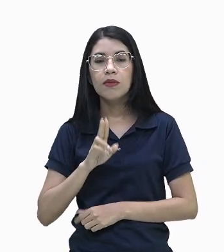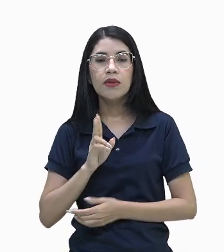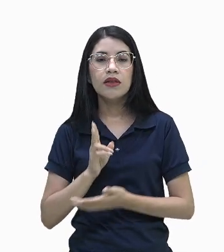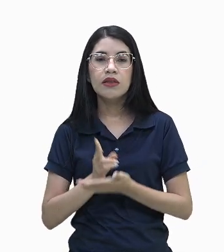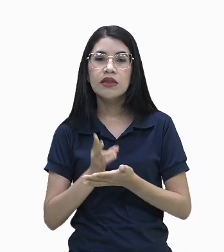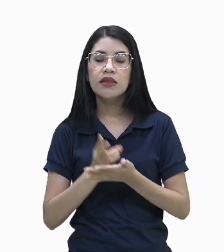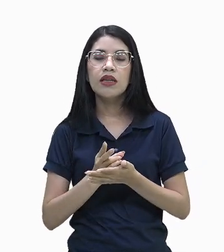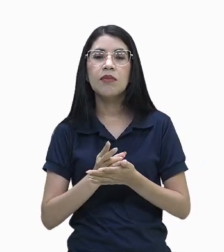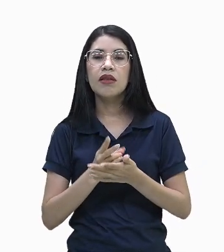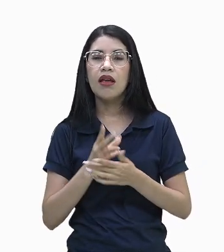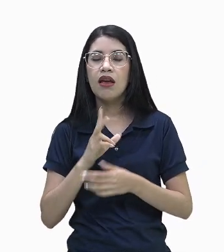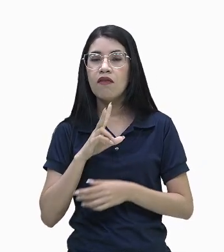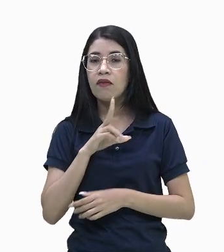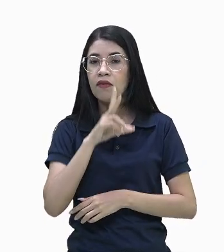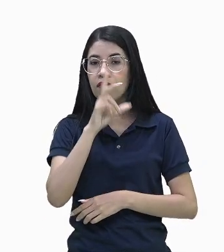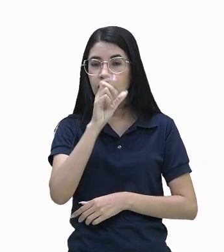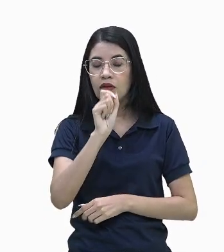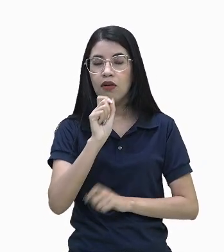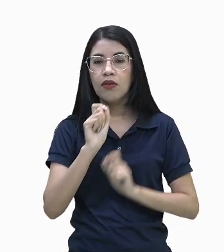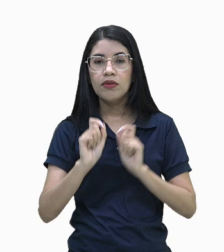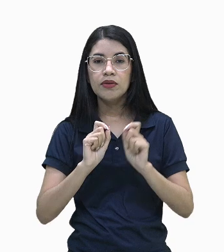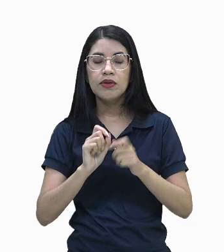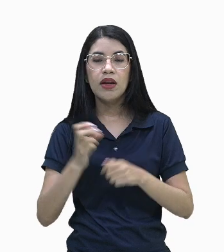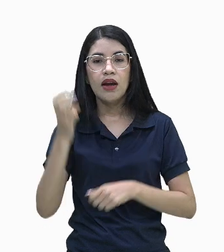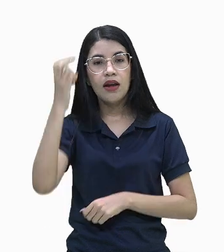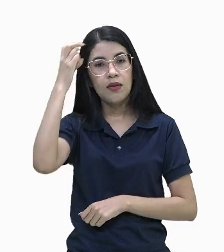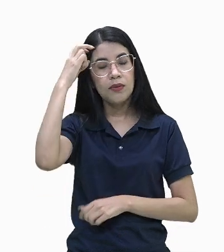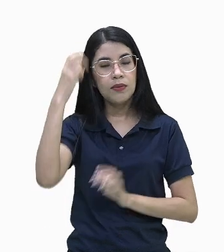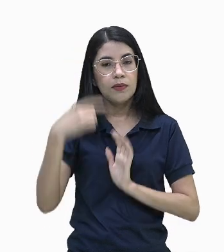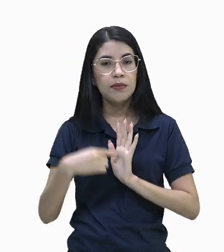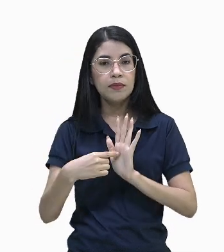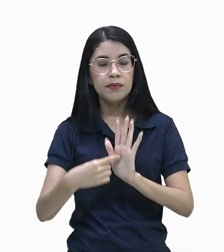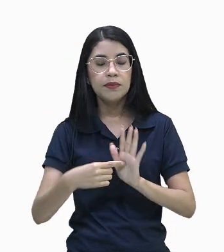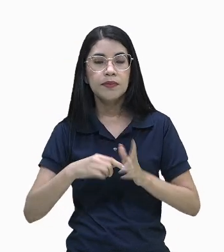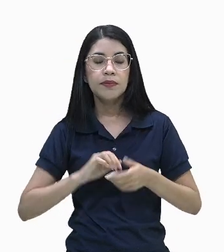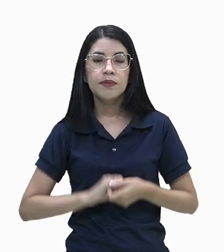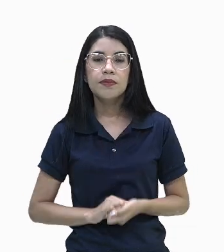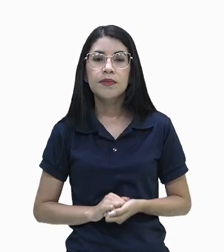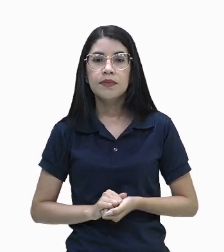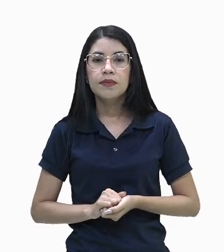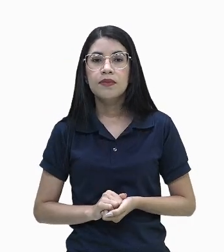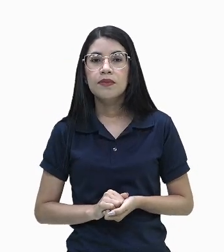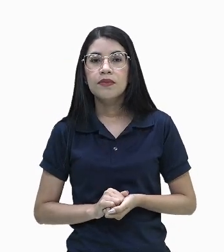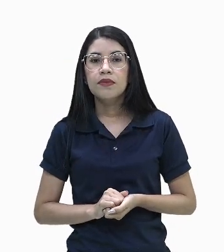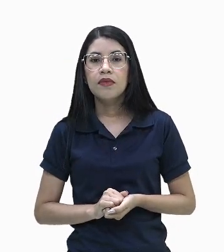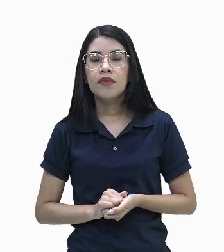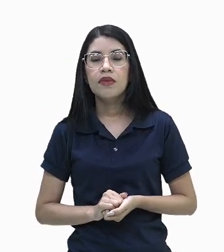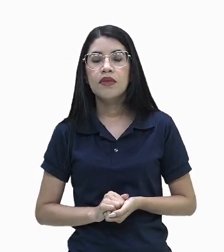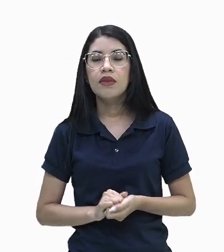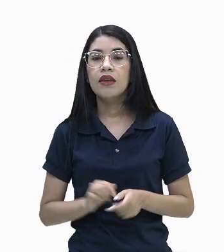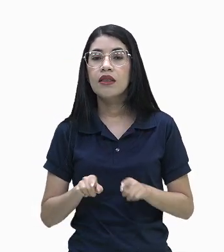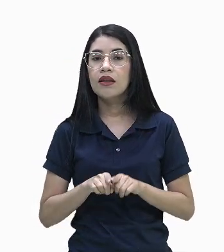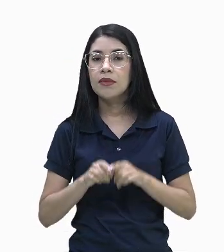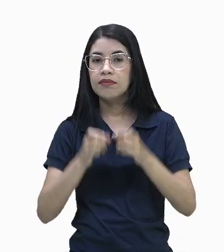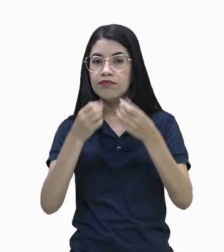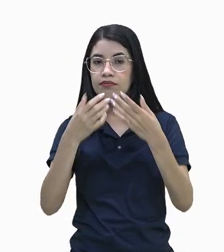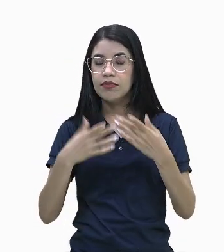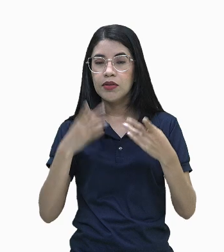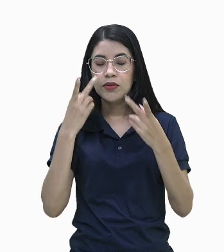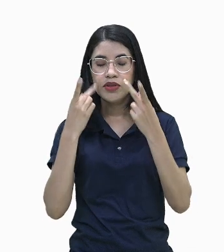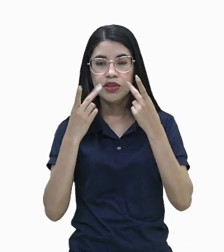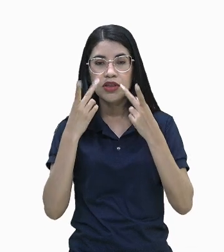muito forte, trazendo essa cultura indiana. Mas também, como nós estamos falando do teatro,